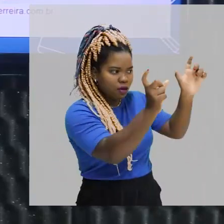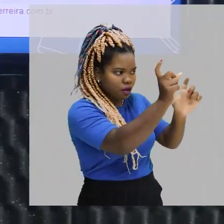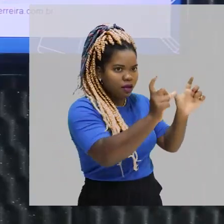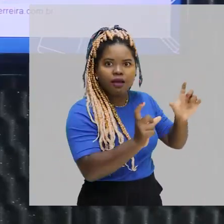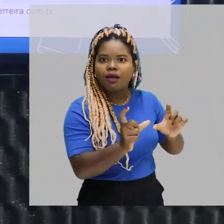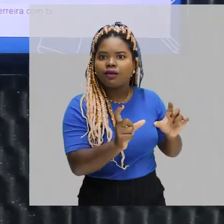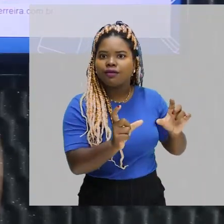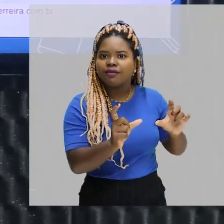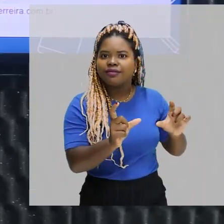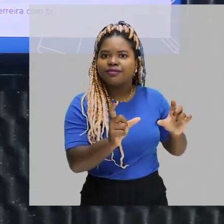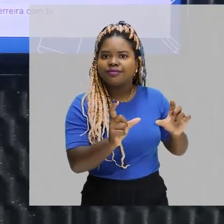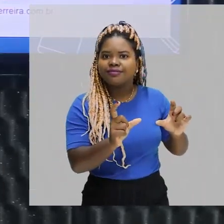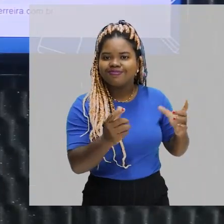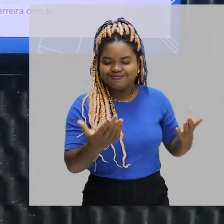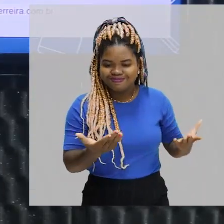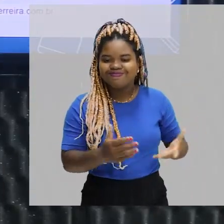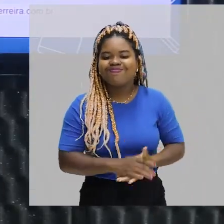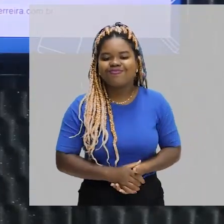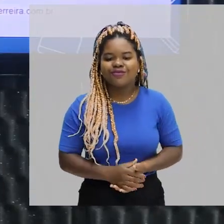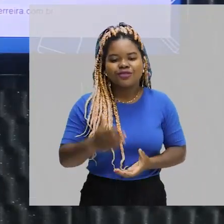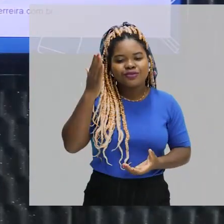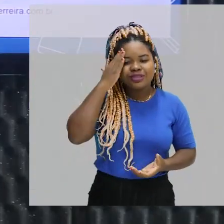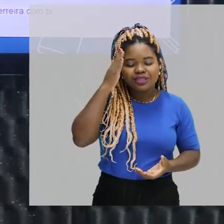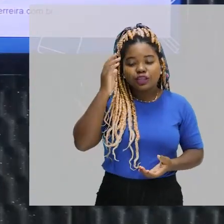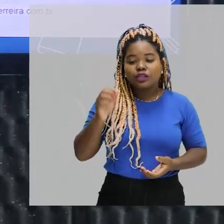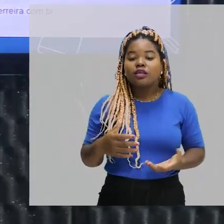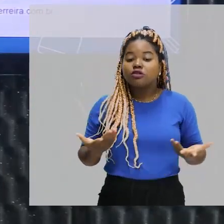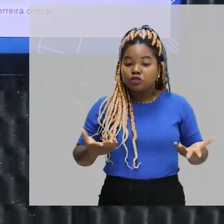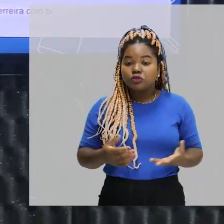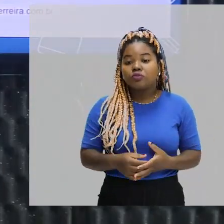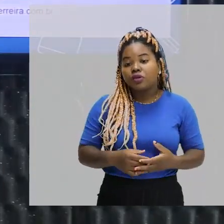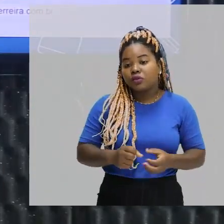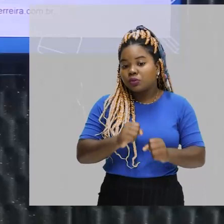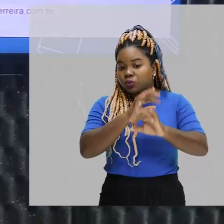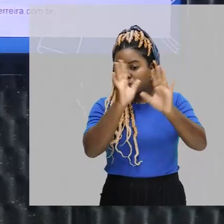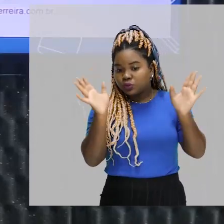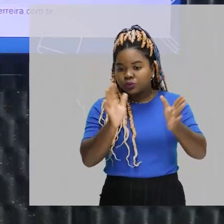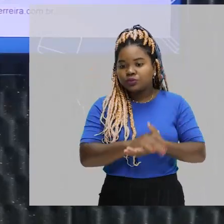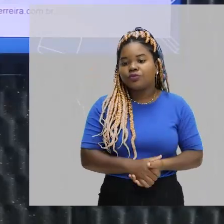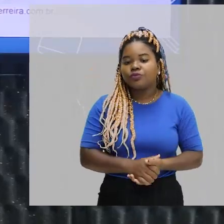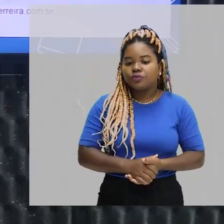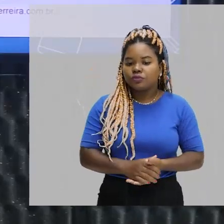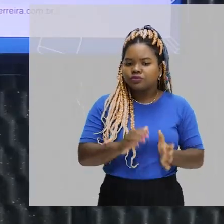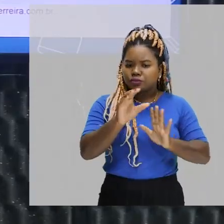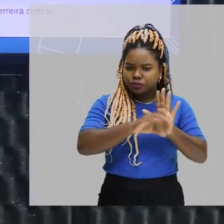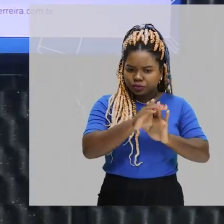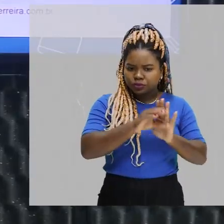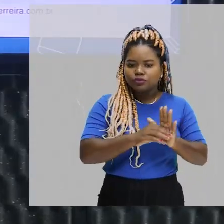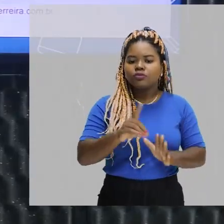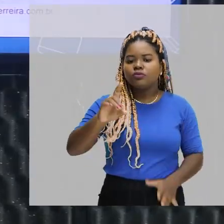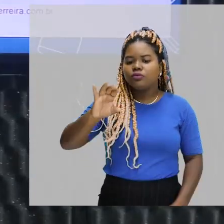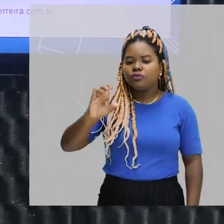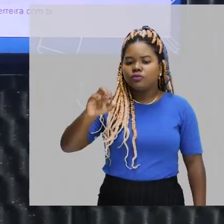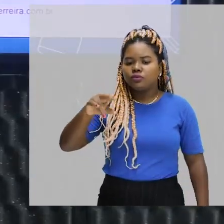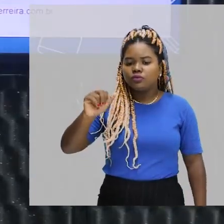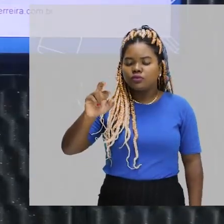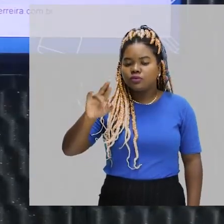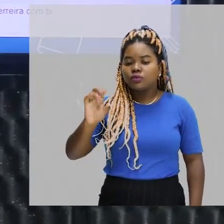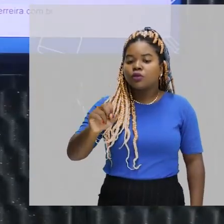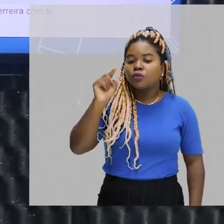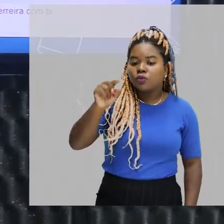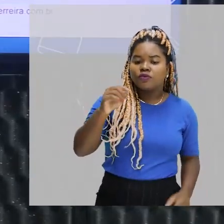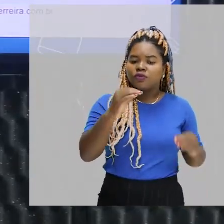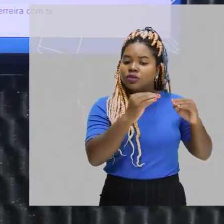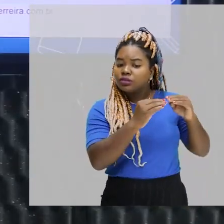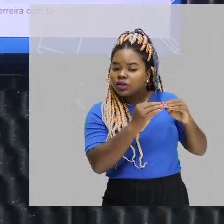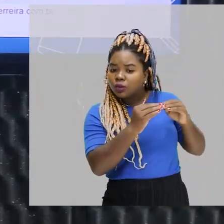em entendimento com algo, com alguma coisa, tá? Eu tirei aqui o conceito do dicionário. Então, quando você concorda,